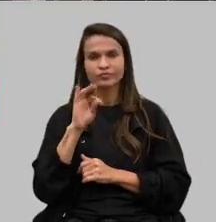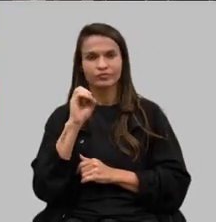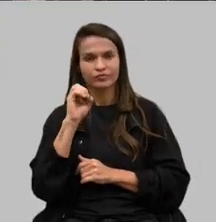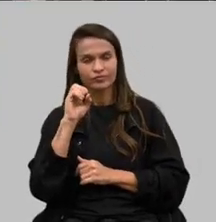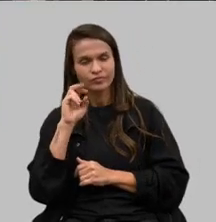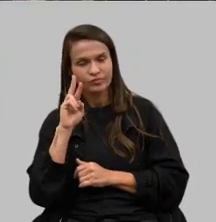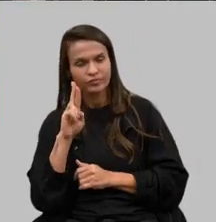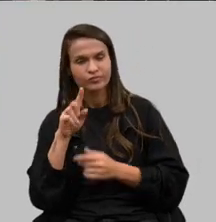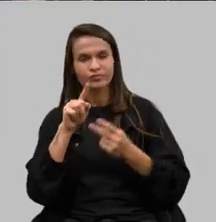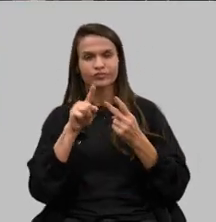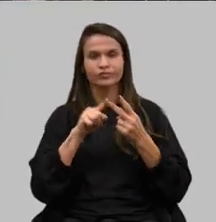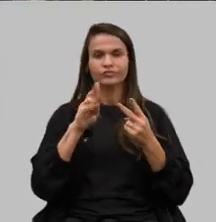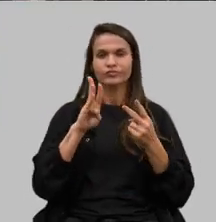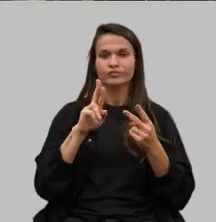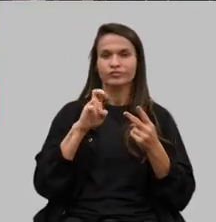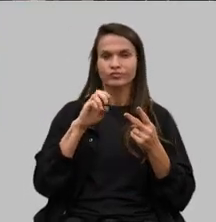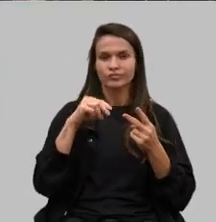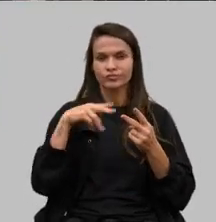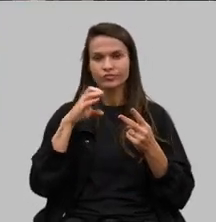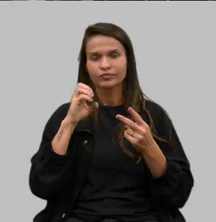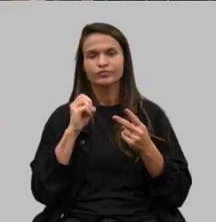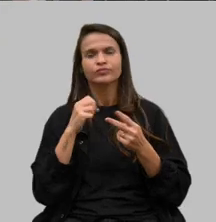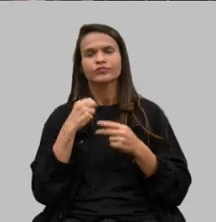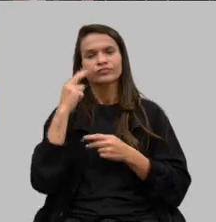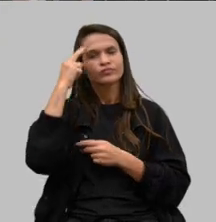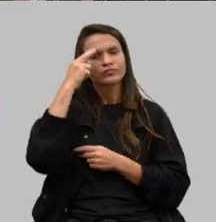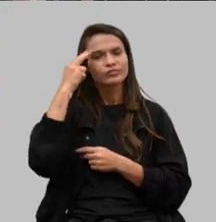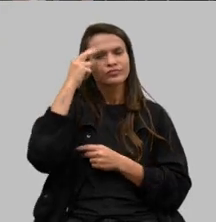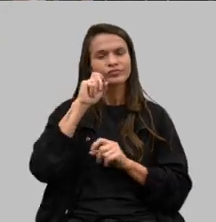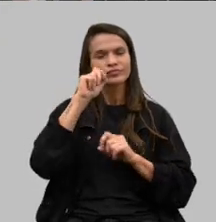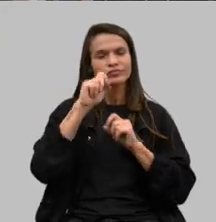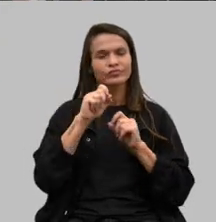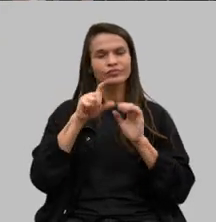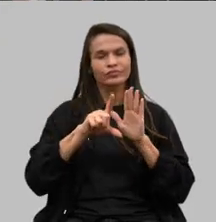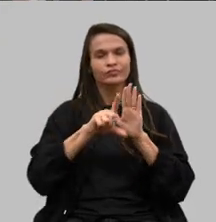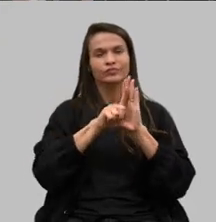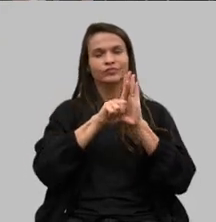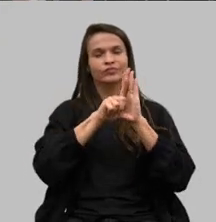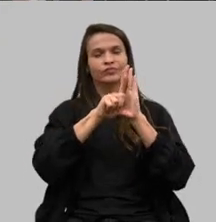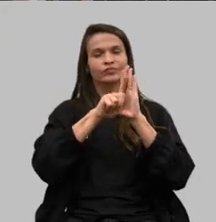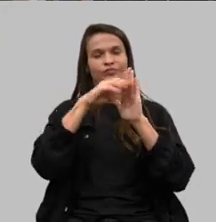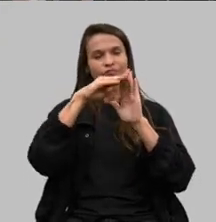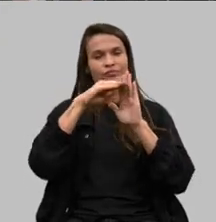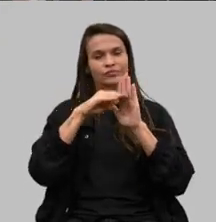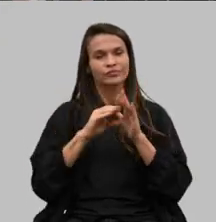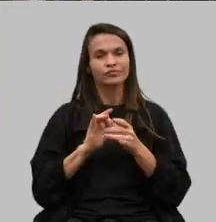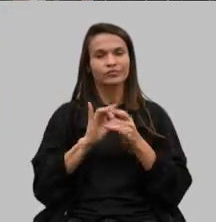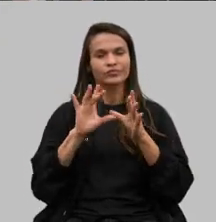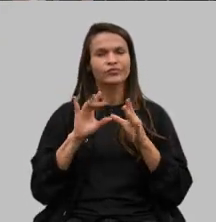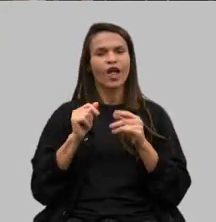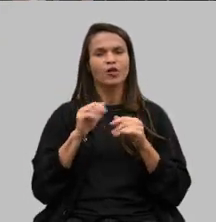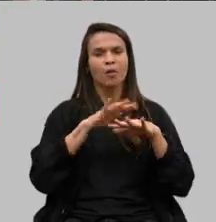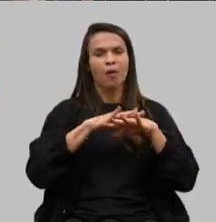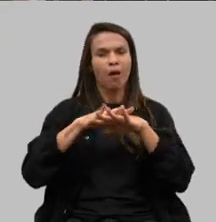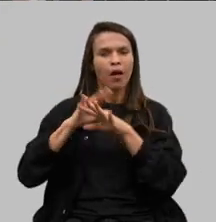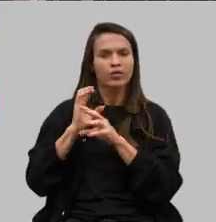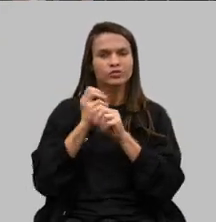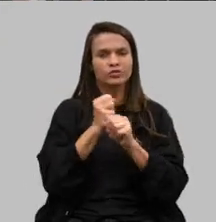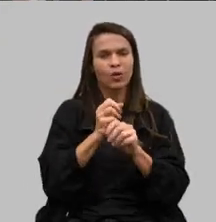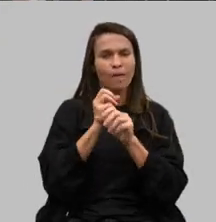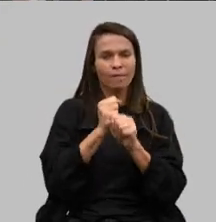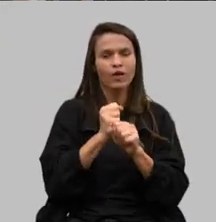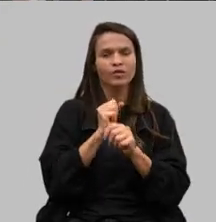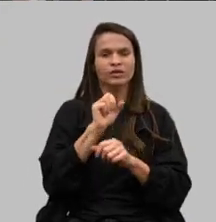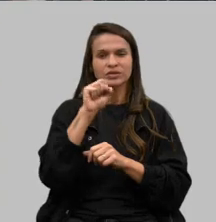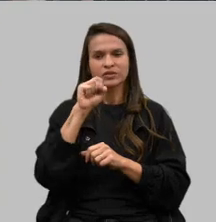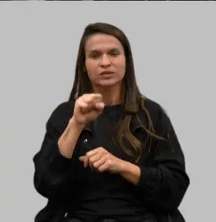lasmar mas eu falo que o meu sonho que o licenciamento fosse um algoritmo matemático sim não sim não sim não não sim não se não se não sim